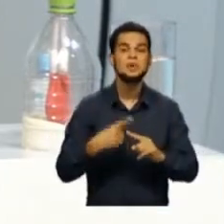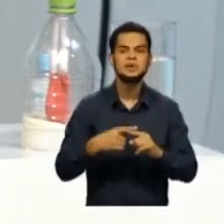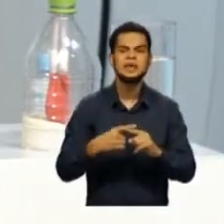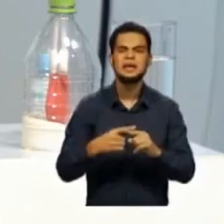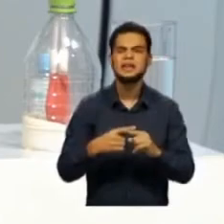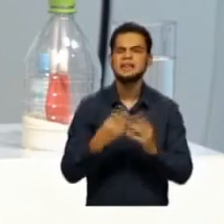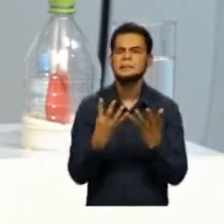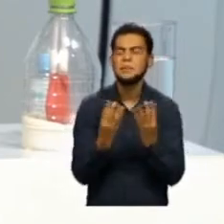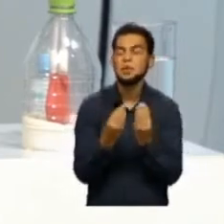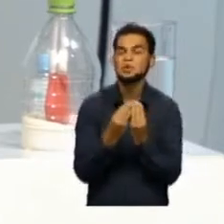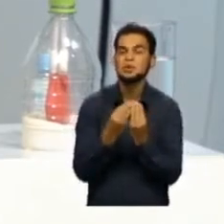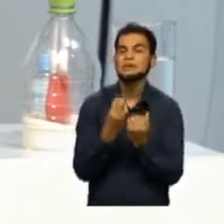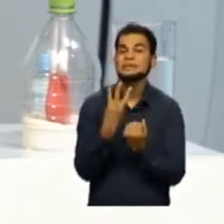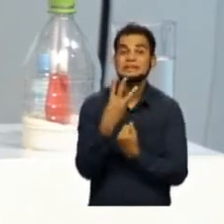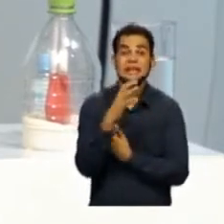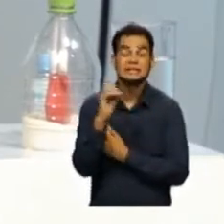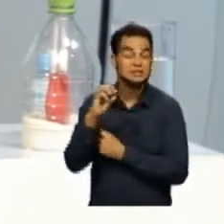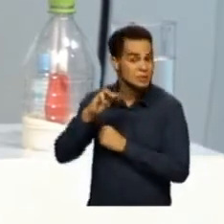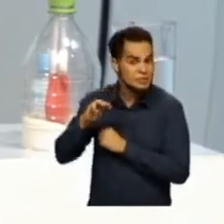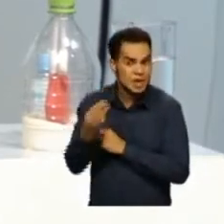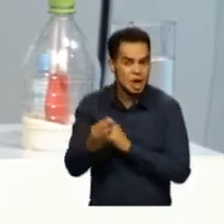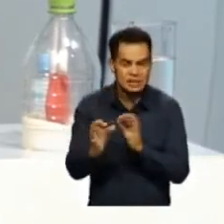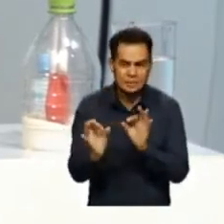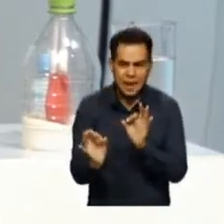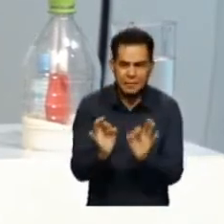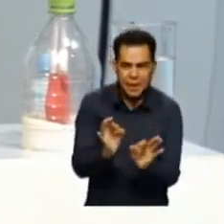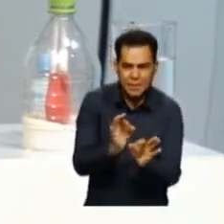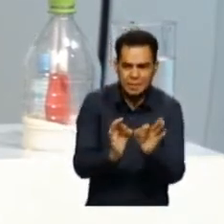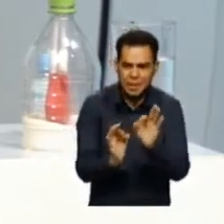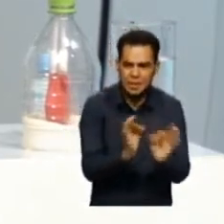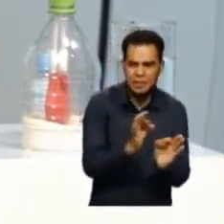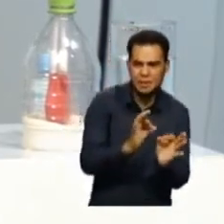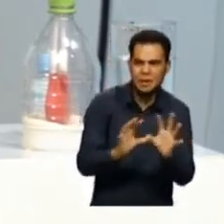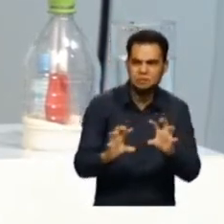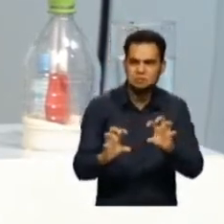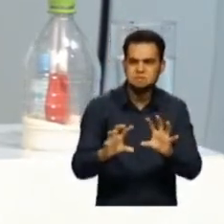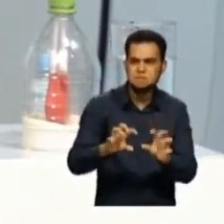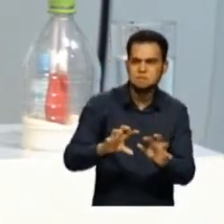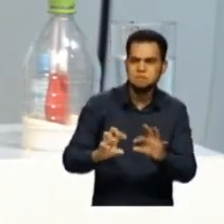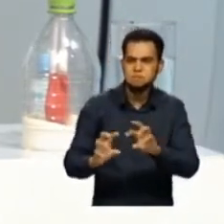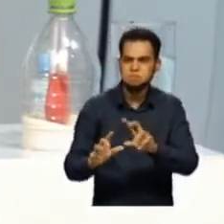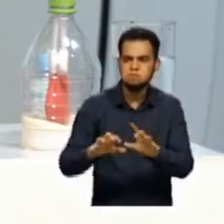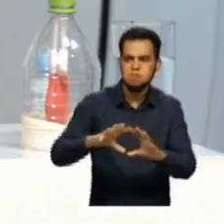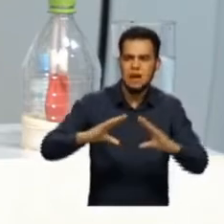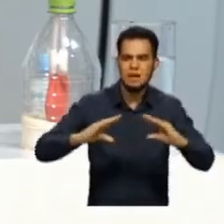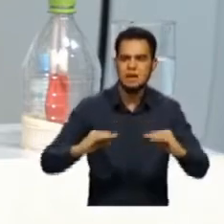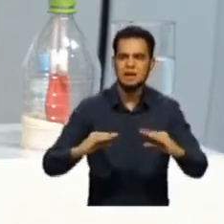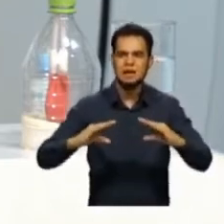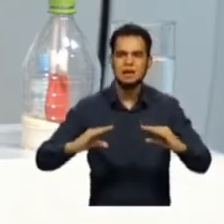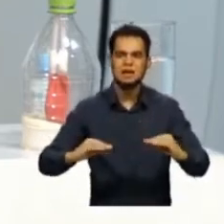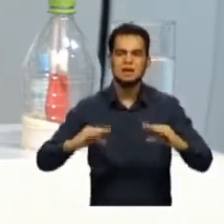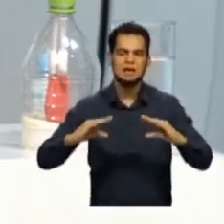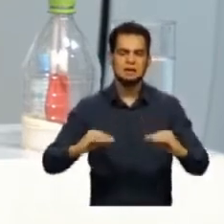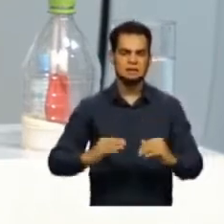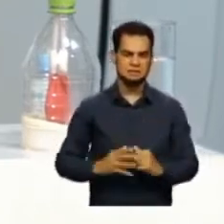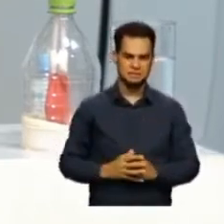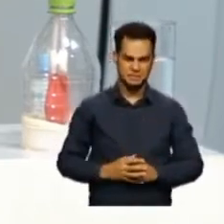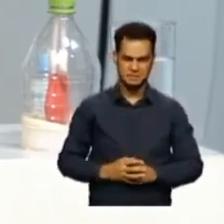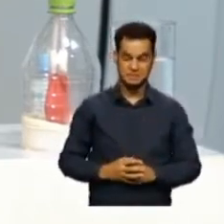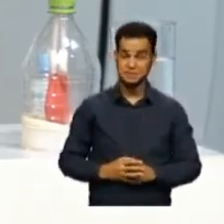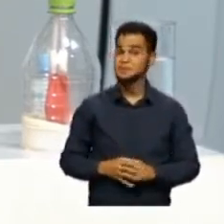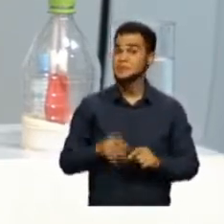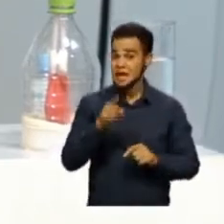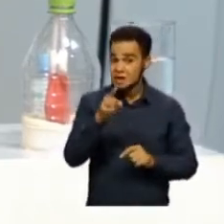uns 300 milhões de alvéolos pulmonares, que é onde ocorre a troca gasosa. Você vai ver que o pulmão